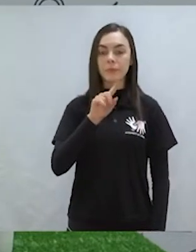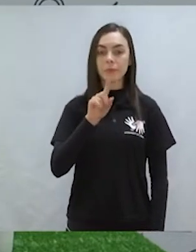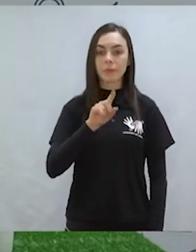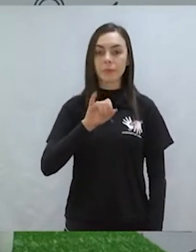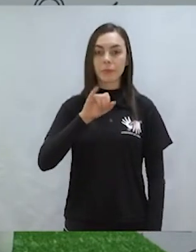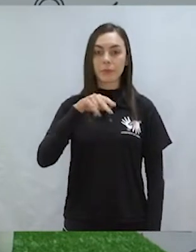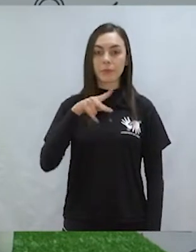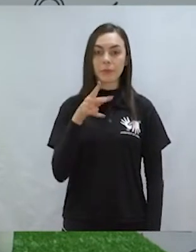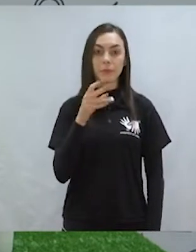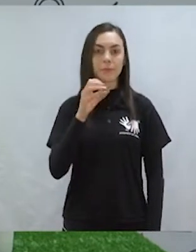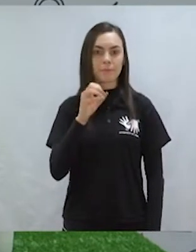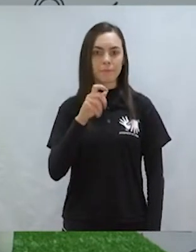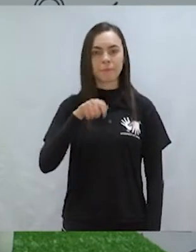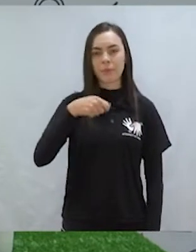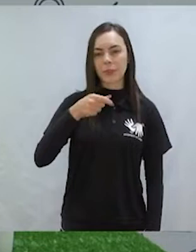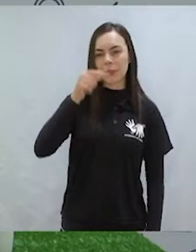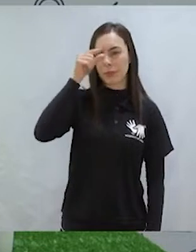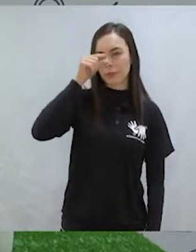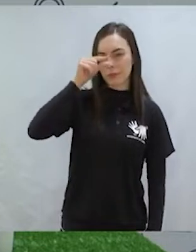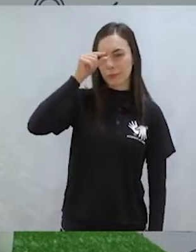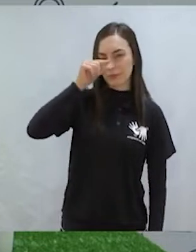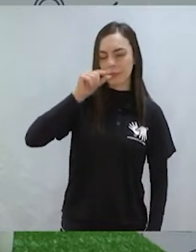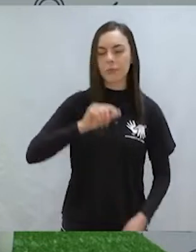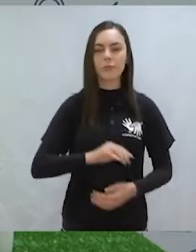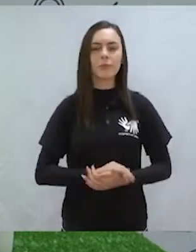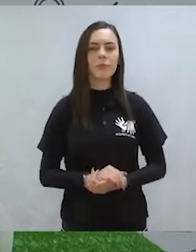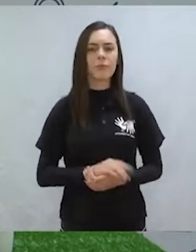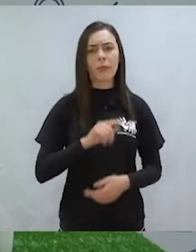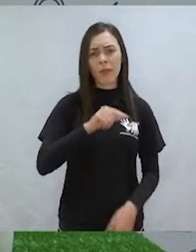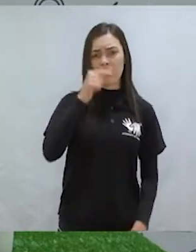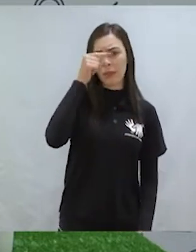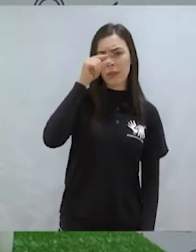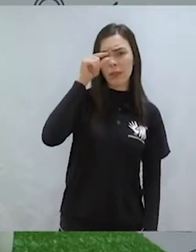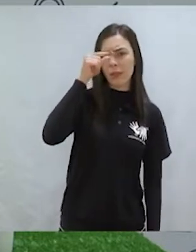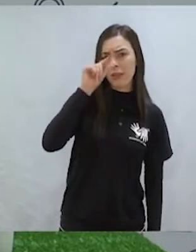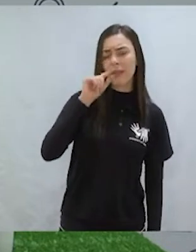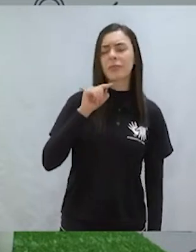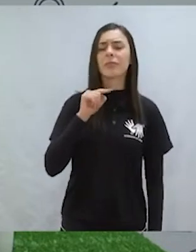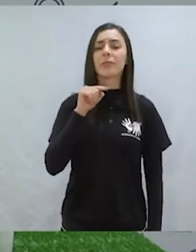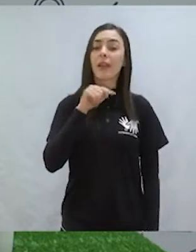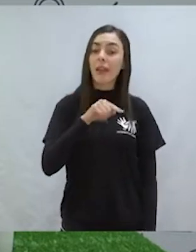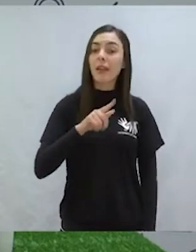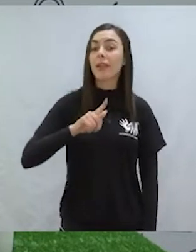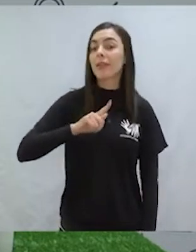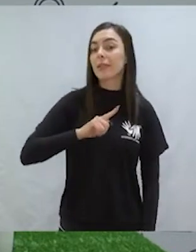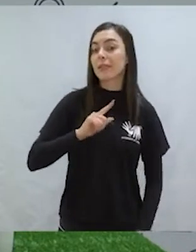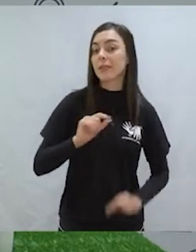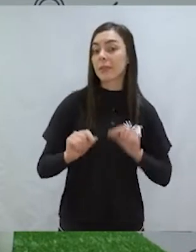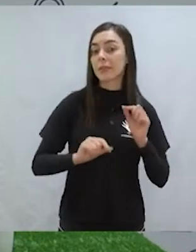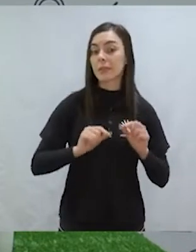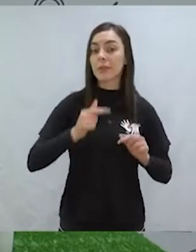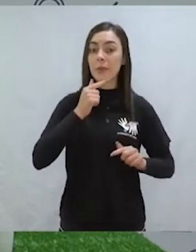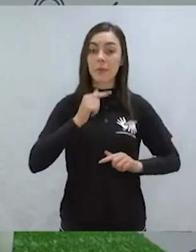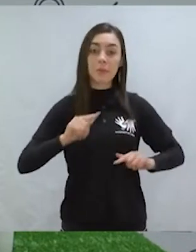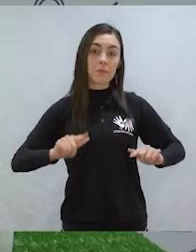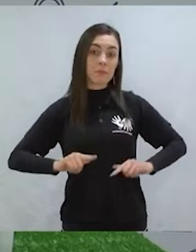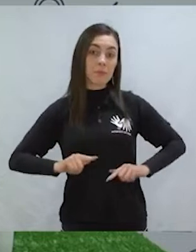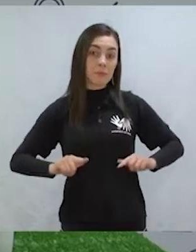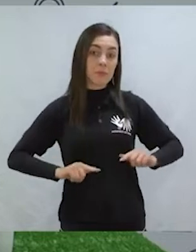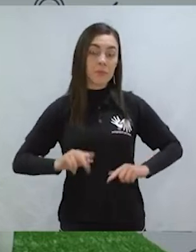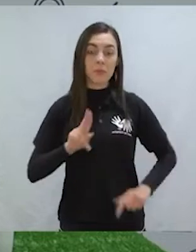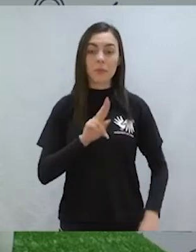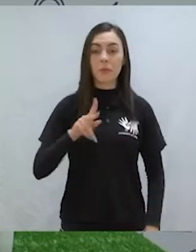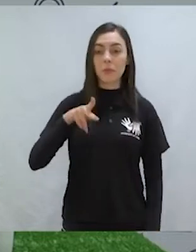Narizinho. Olha lá, Narizinho. Ah, e a Narizinho também tem um primo, que